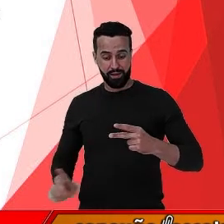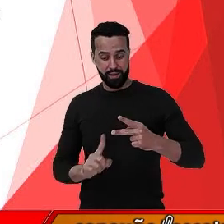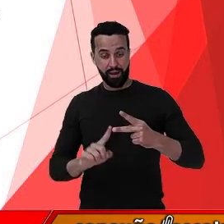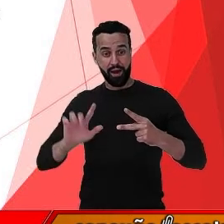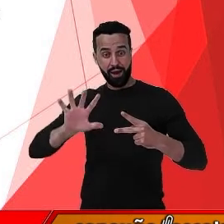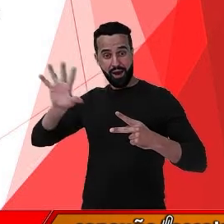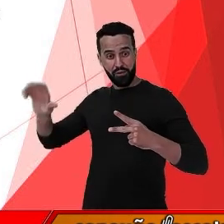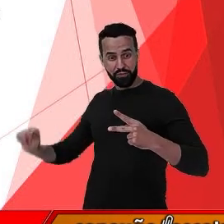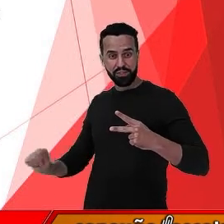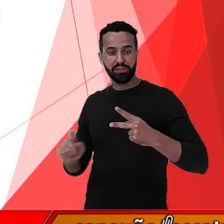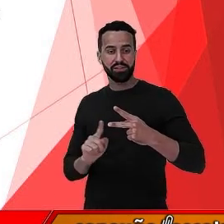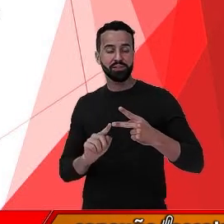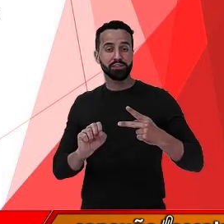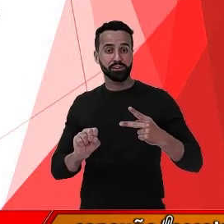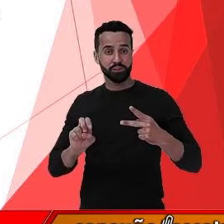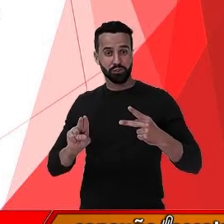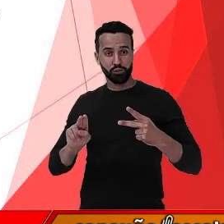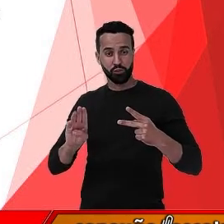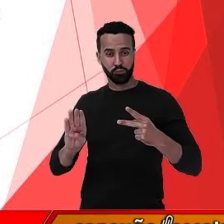África